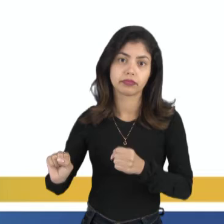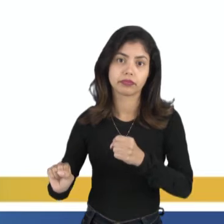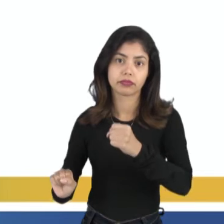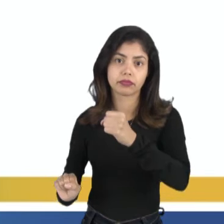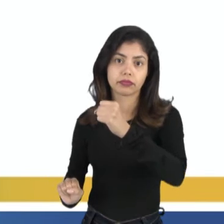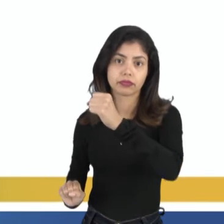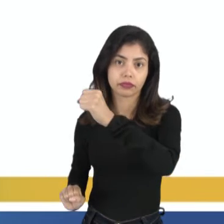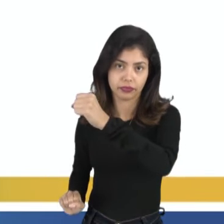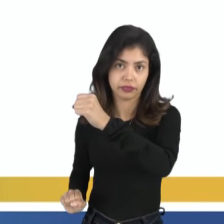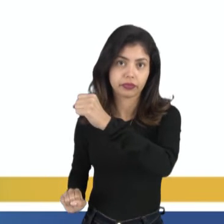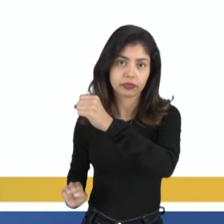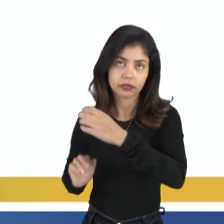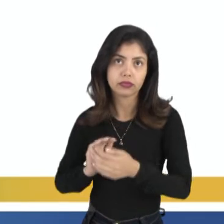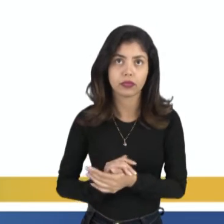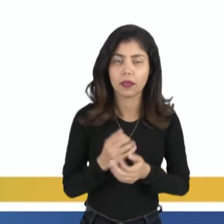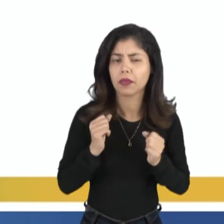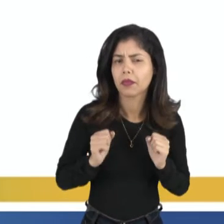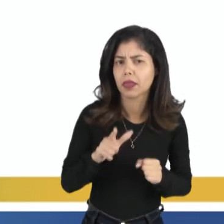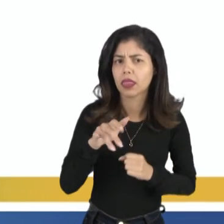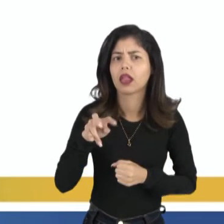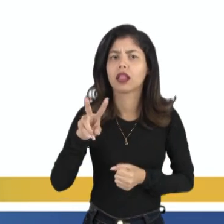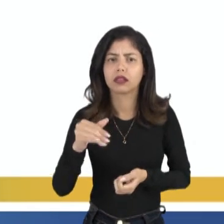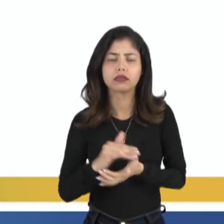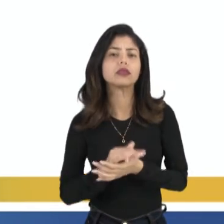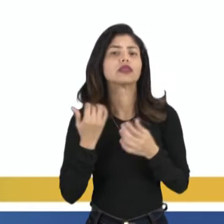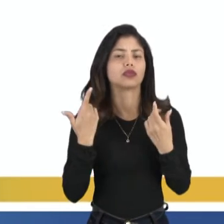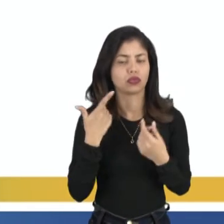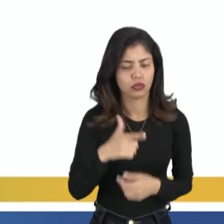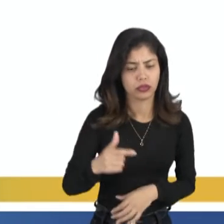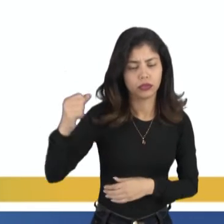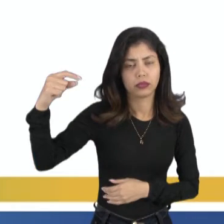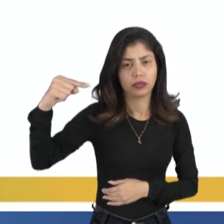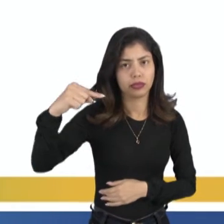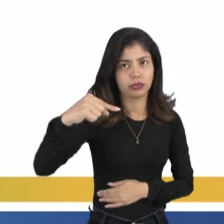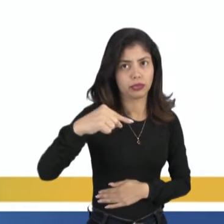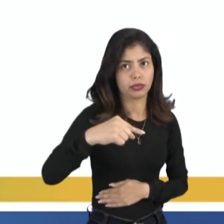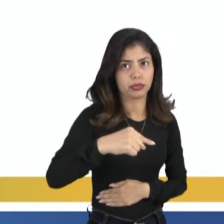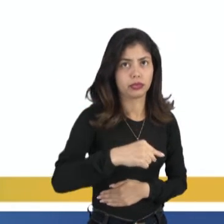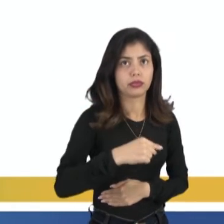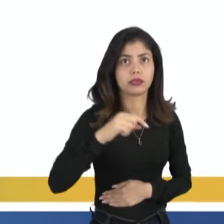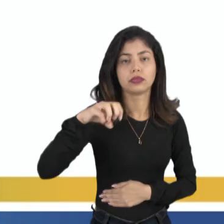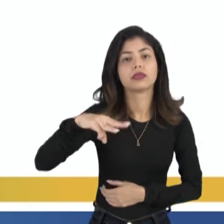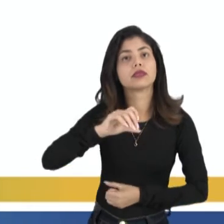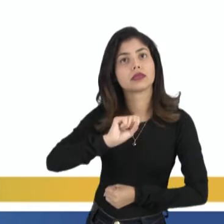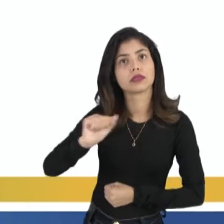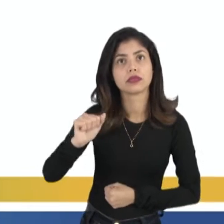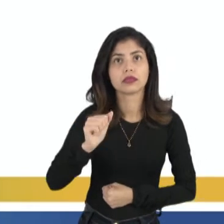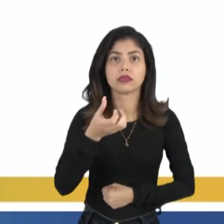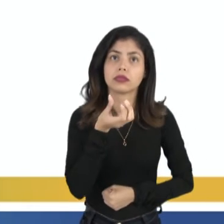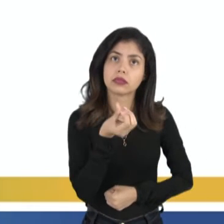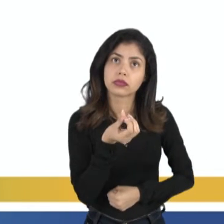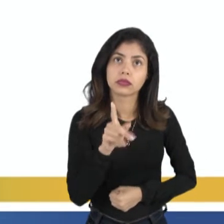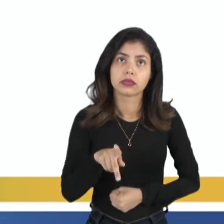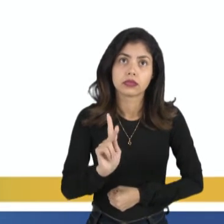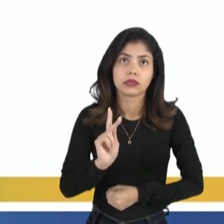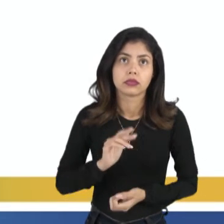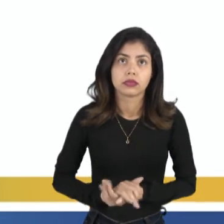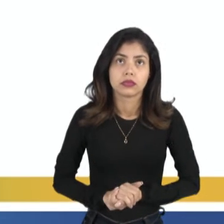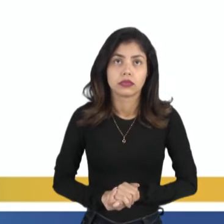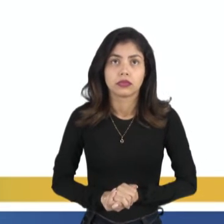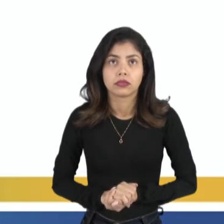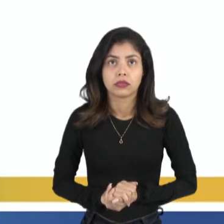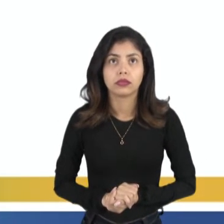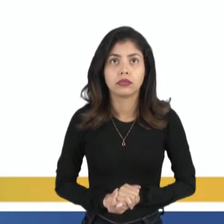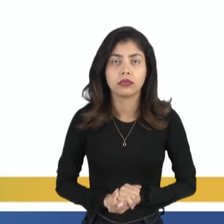Então ele tem que ser leve o suficiente para que esse bloco ele desça. Esse bloco tem a massa conhecida, que é 6 kg, e temos